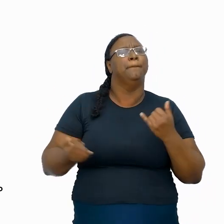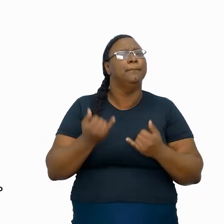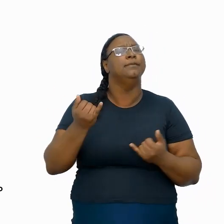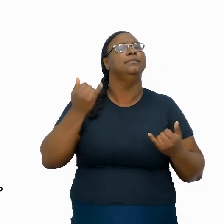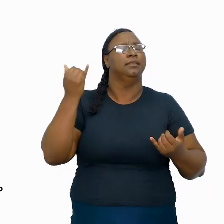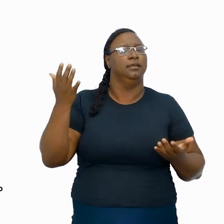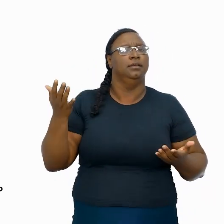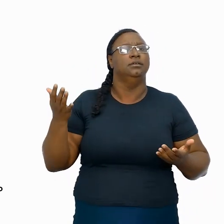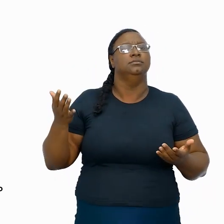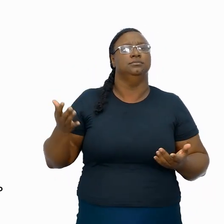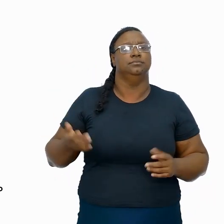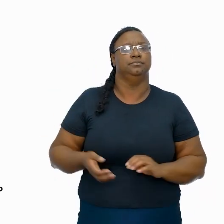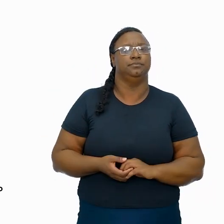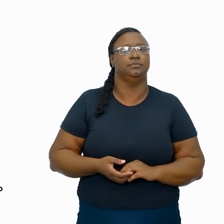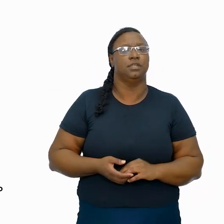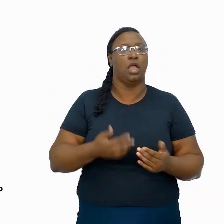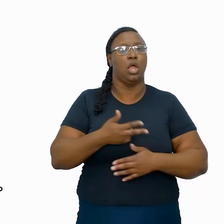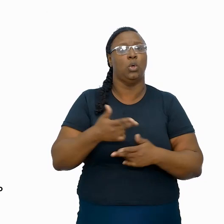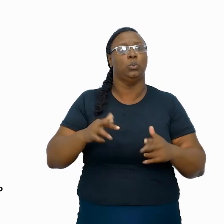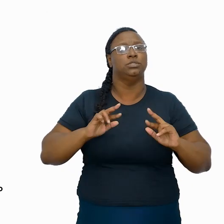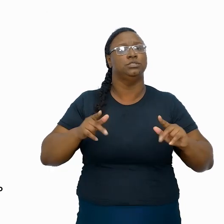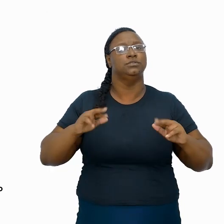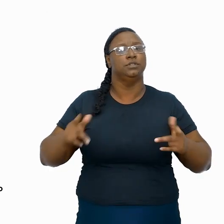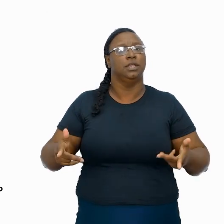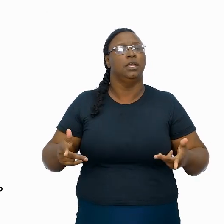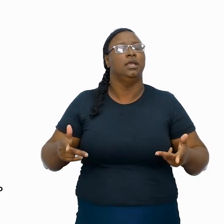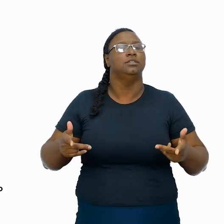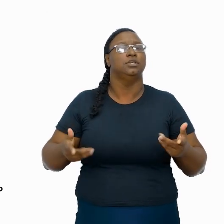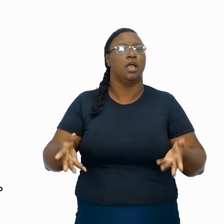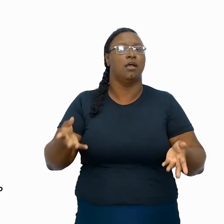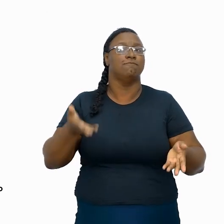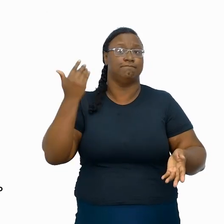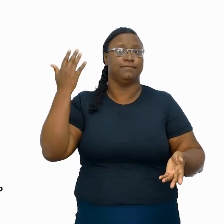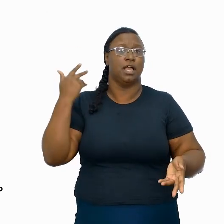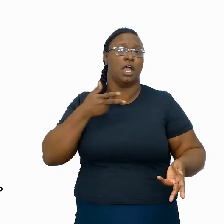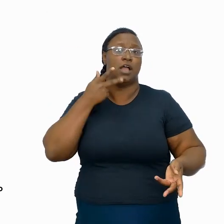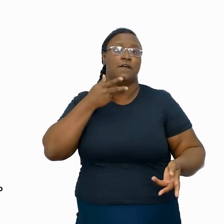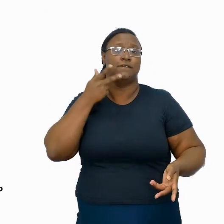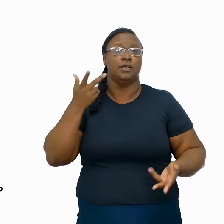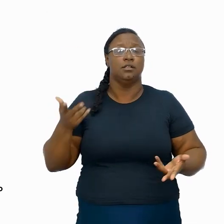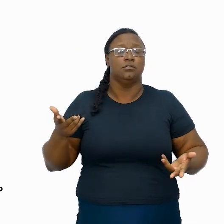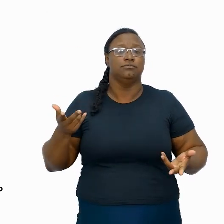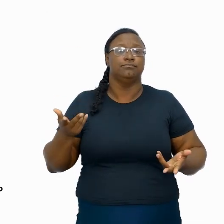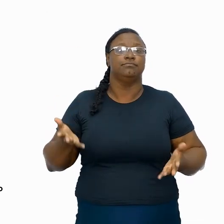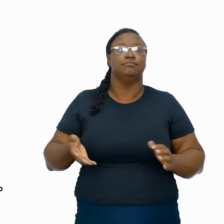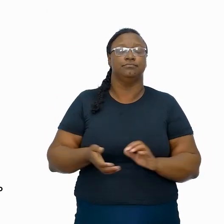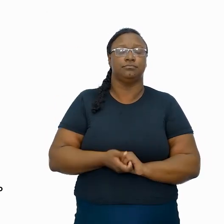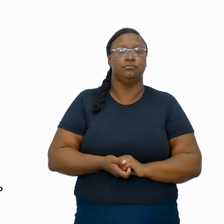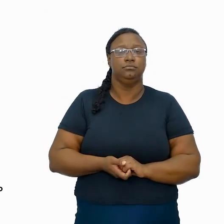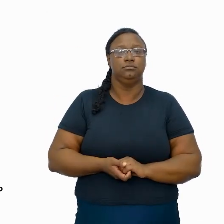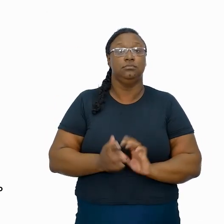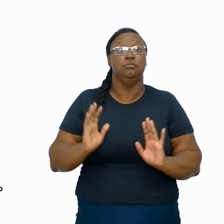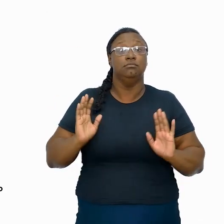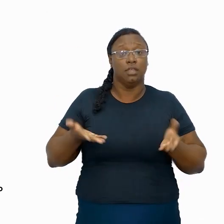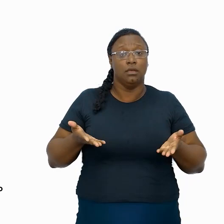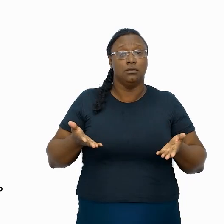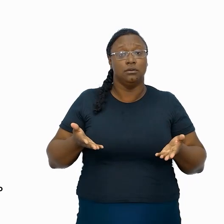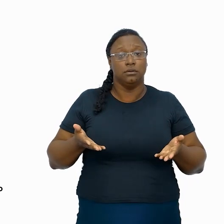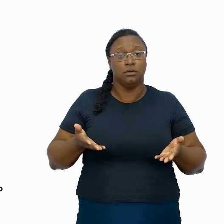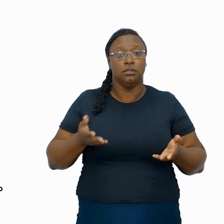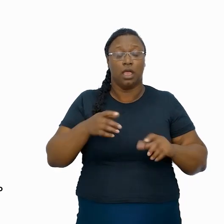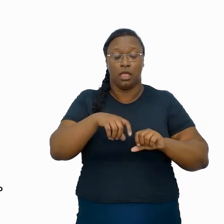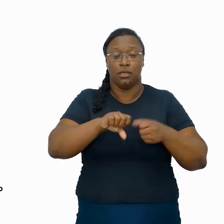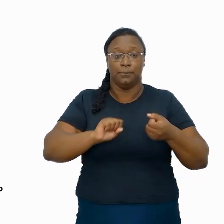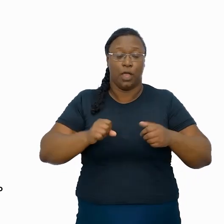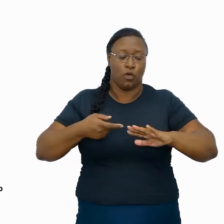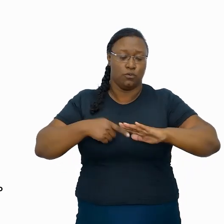né, são coisas diferentes o que eu tinha falado antes, né, da comunidade de ciências dos Padlets e agora, né, o programa de recuperação